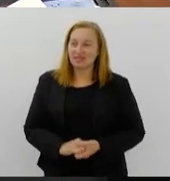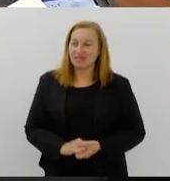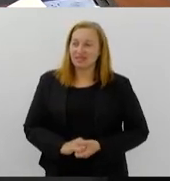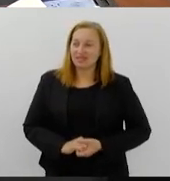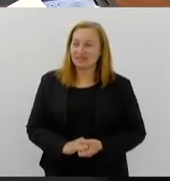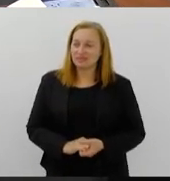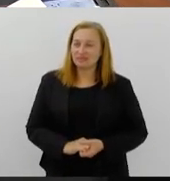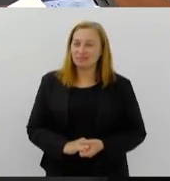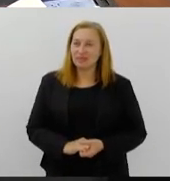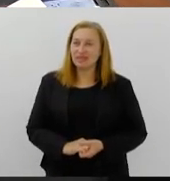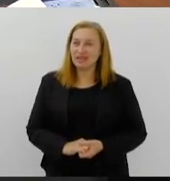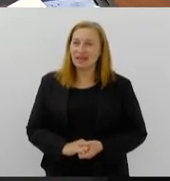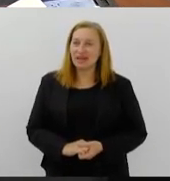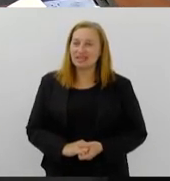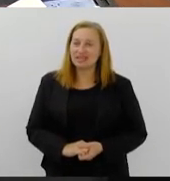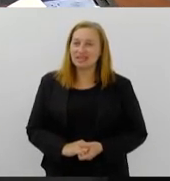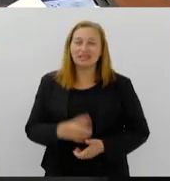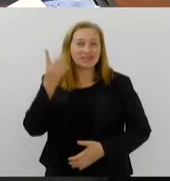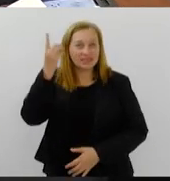Deputado Jorge Felipe Neto.